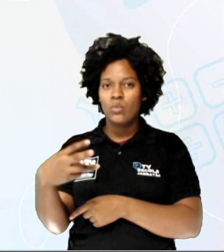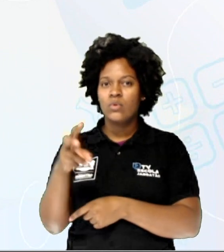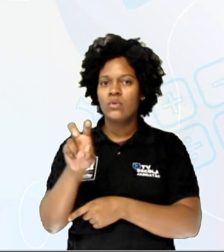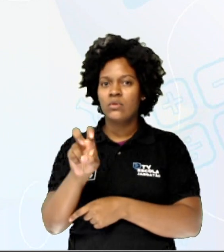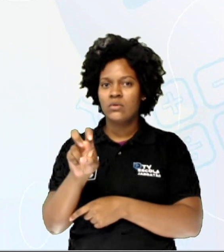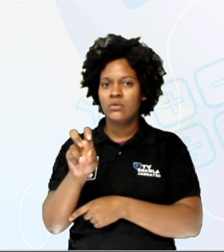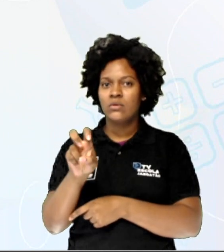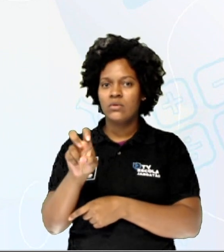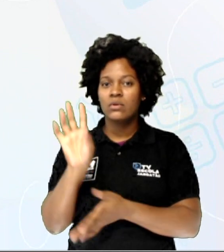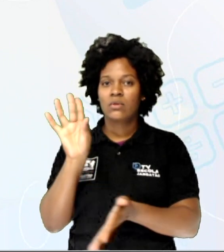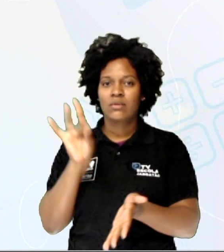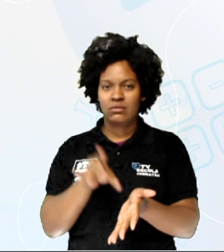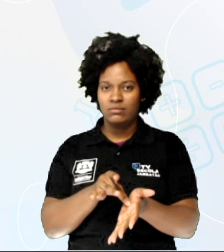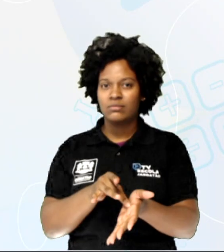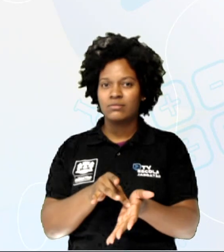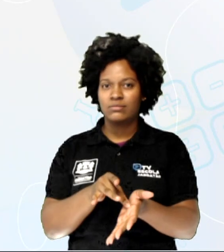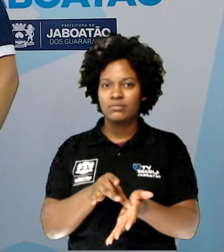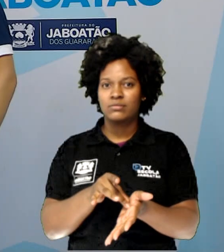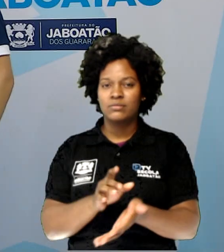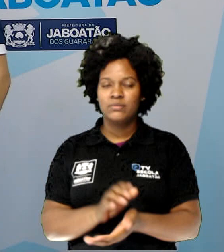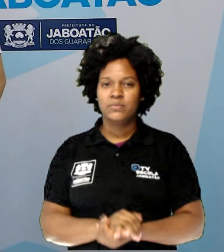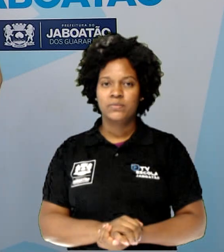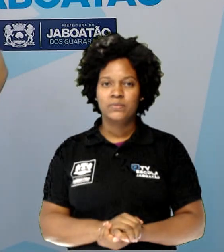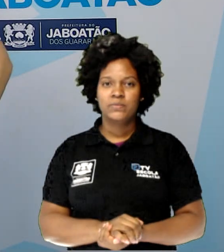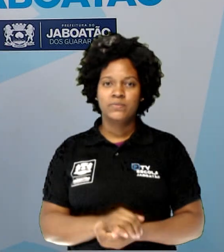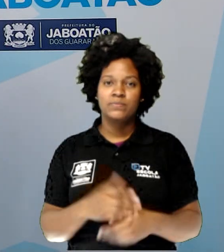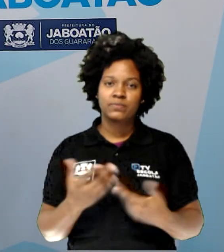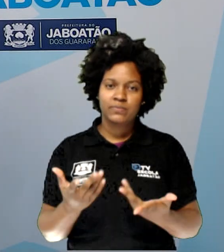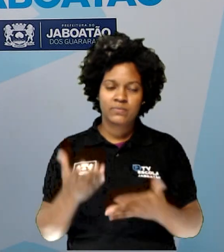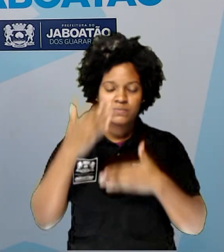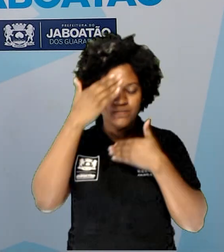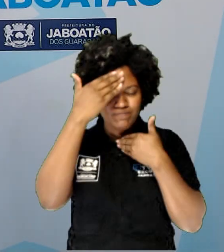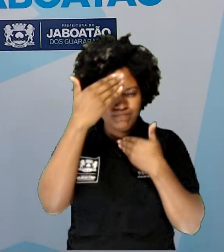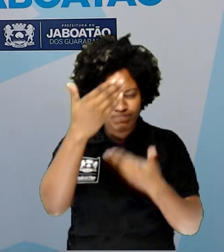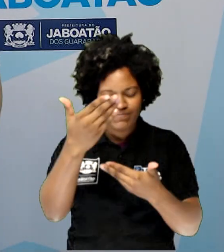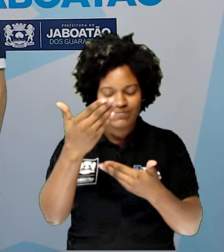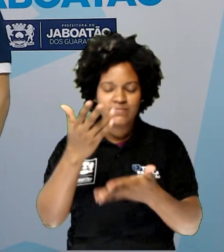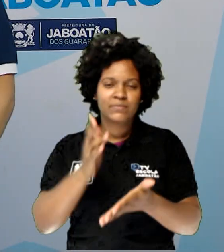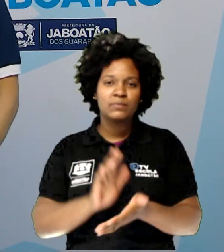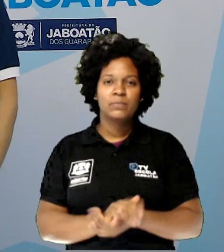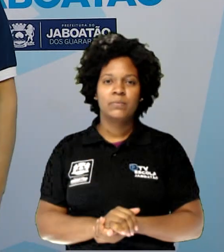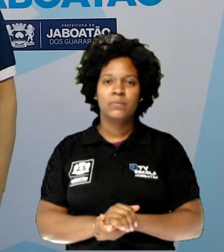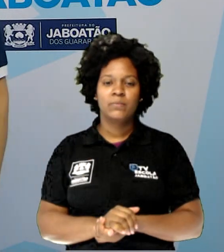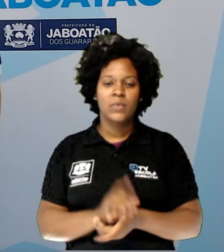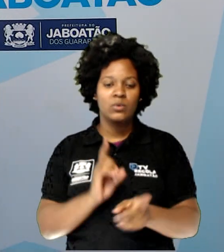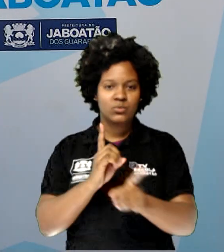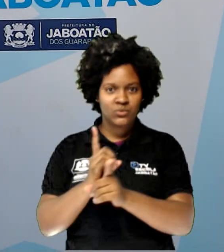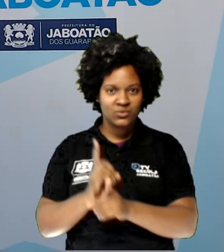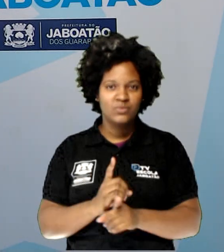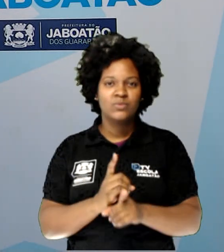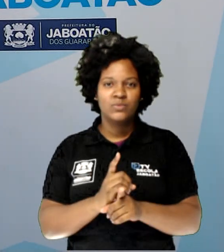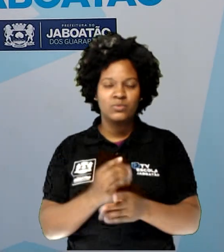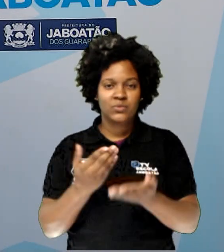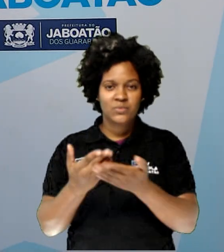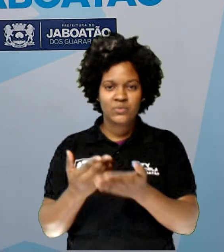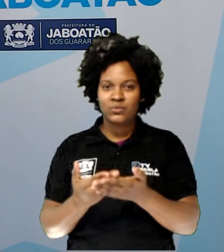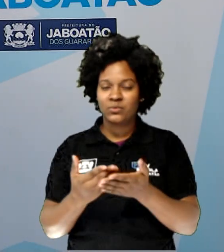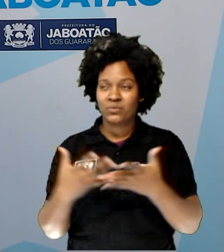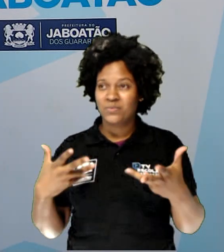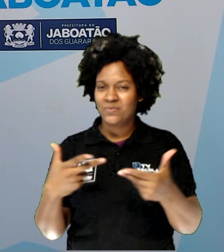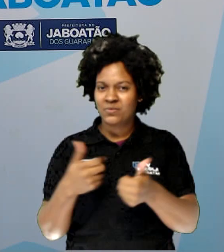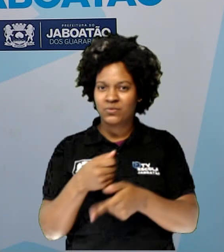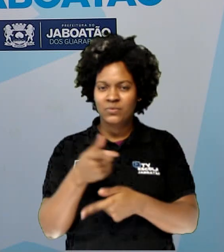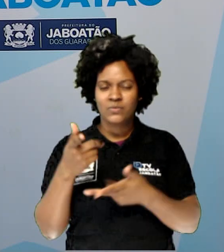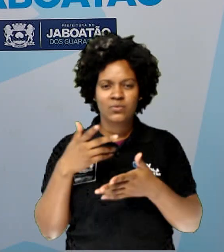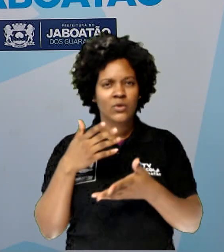são os itens verdadeiros. Bom, pessoal, quero agradecer bastante a vocês por esse nosso encontro. A aula foi show de bola, espero que